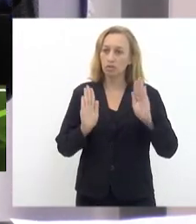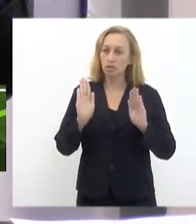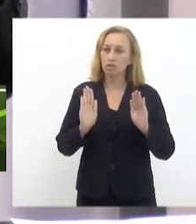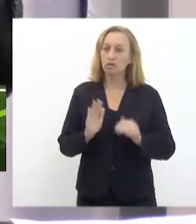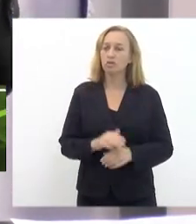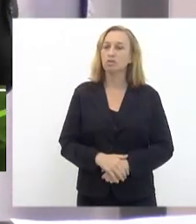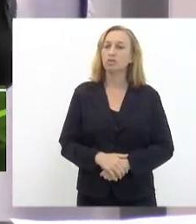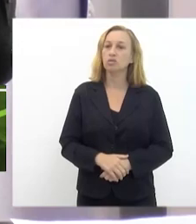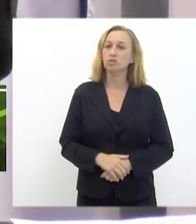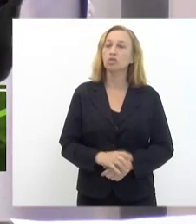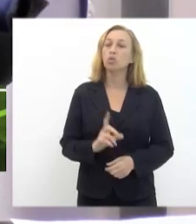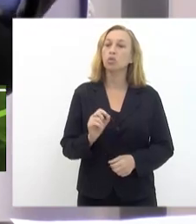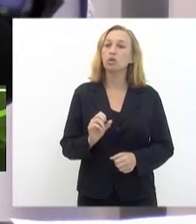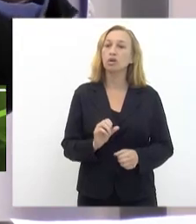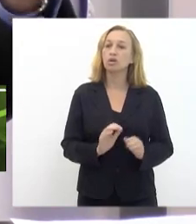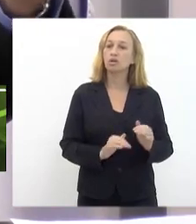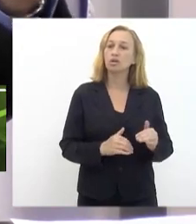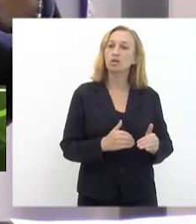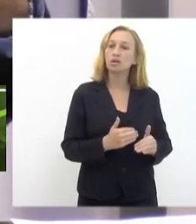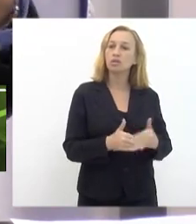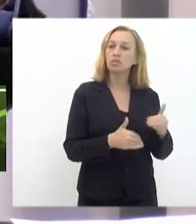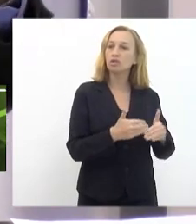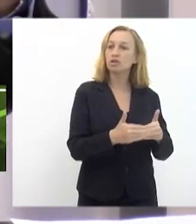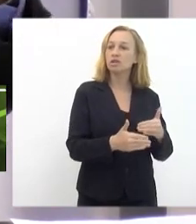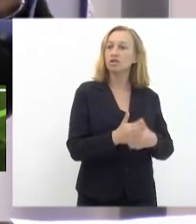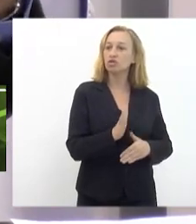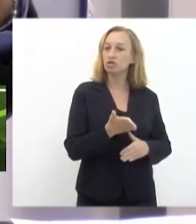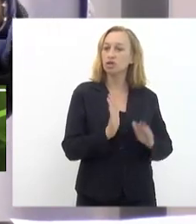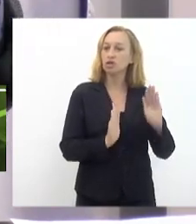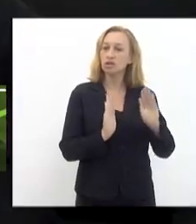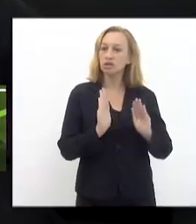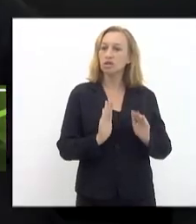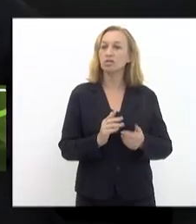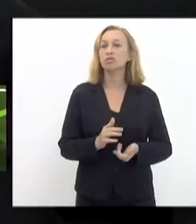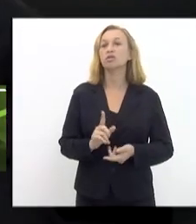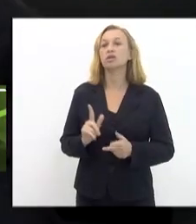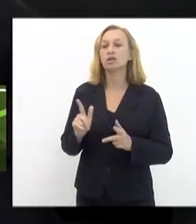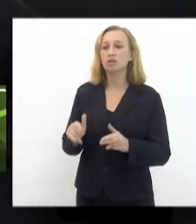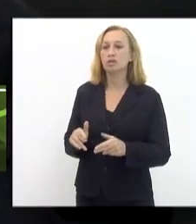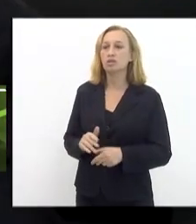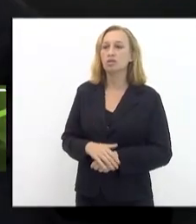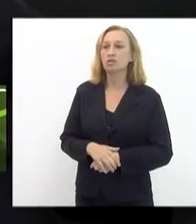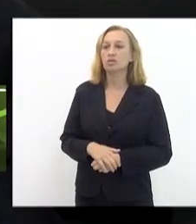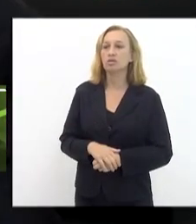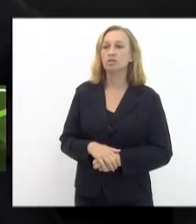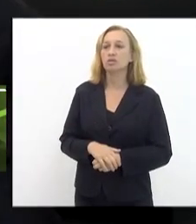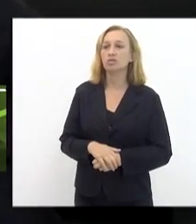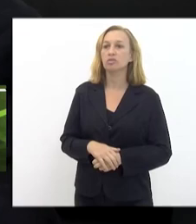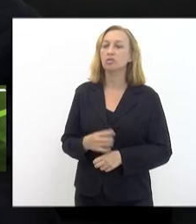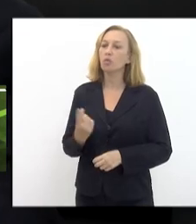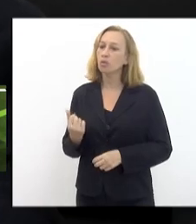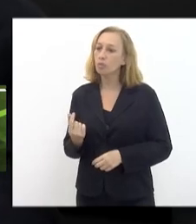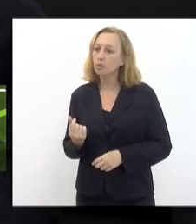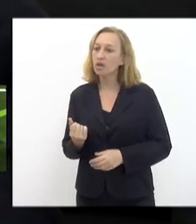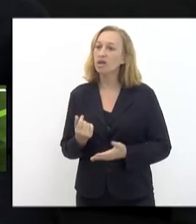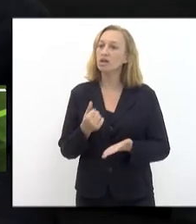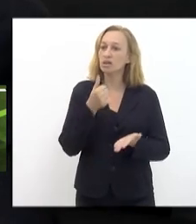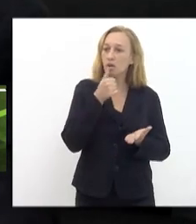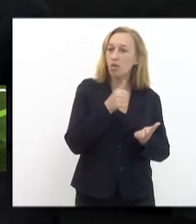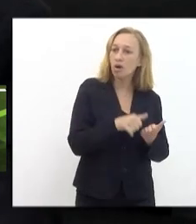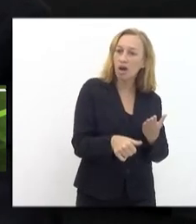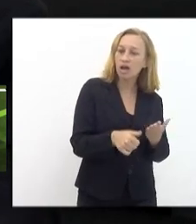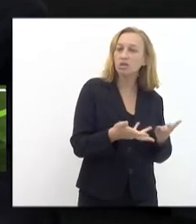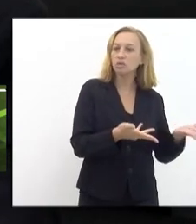o que que já está em processo de licitação aí da mesma forma tomada de preço carta-convite